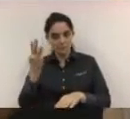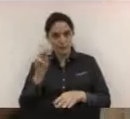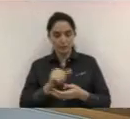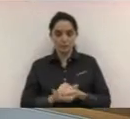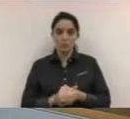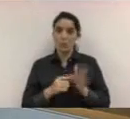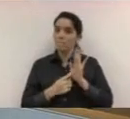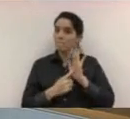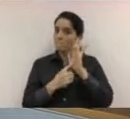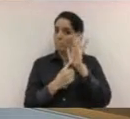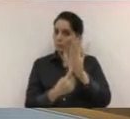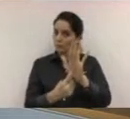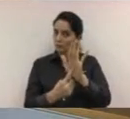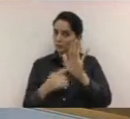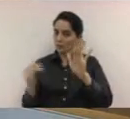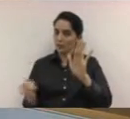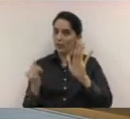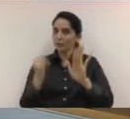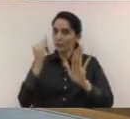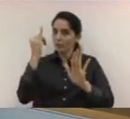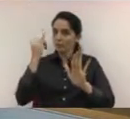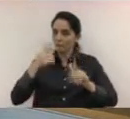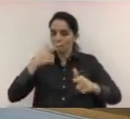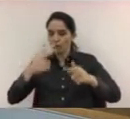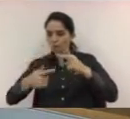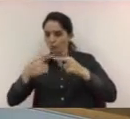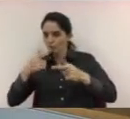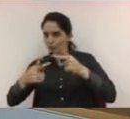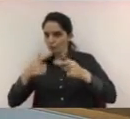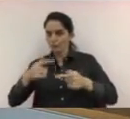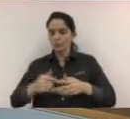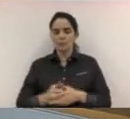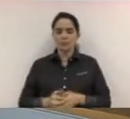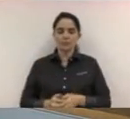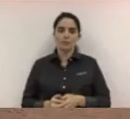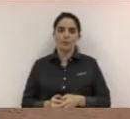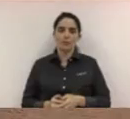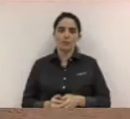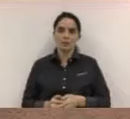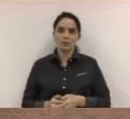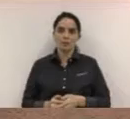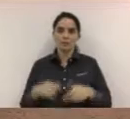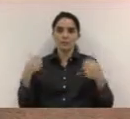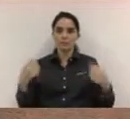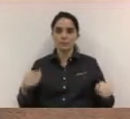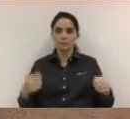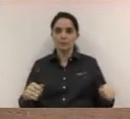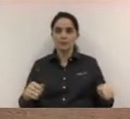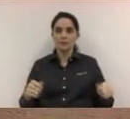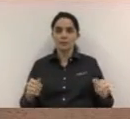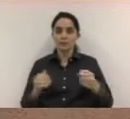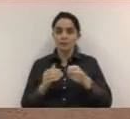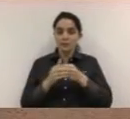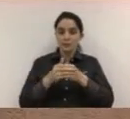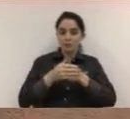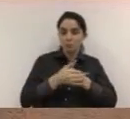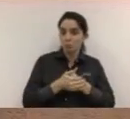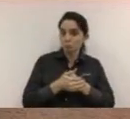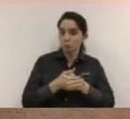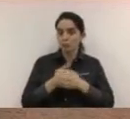relevante importância em debater o assunto por parte do poder público. A preservação do patrimônio é tema presente na